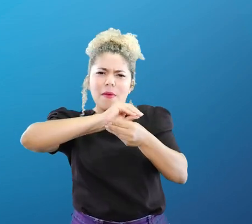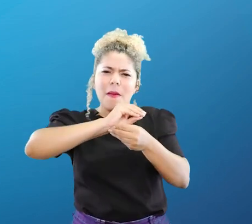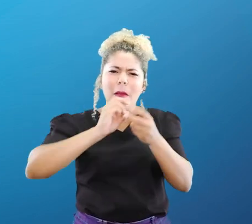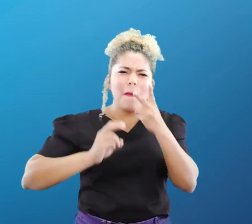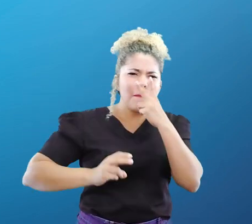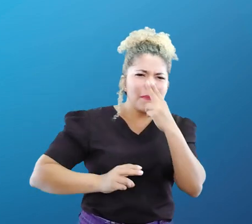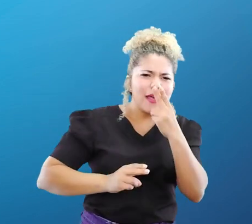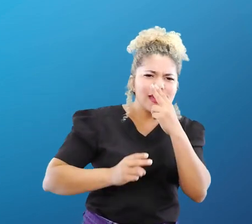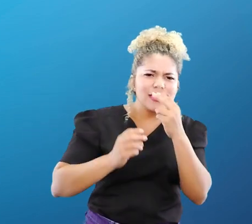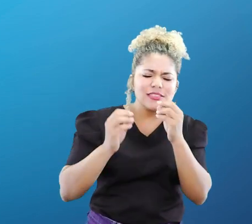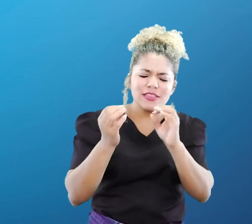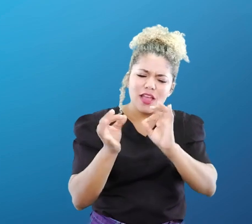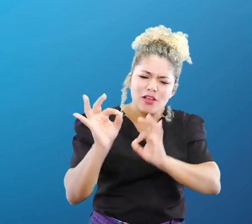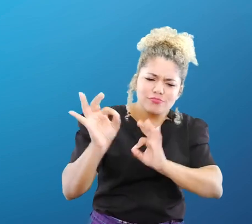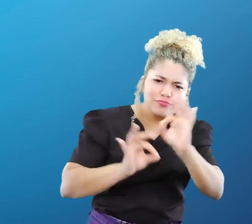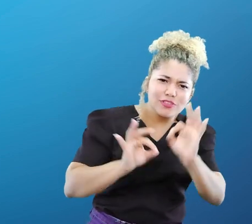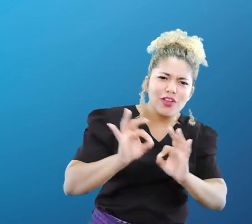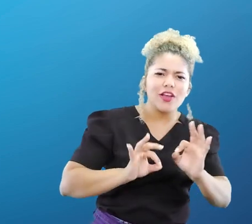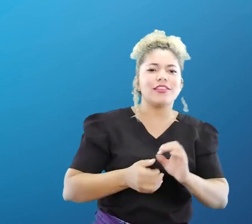de quebra-cabeça.